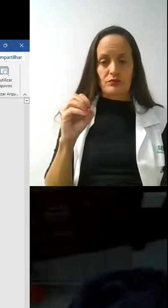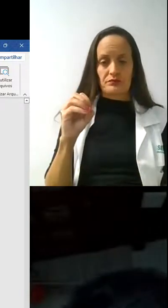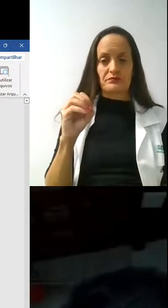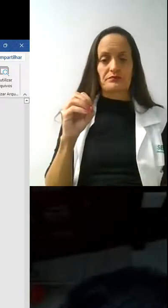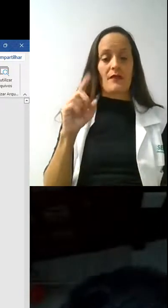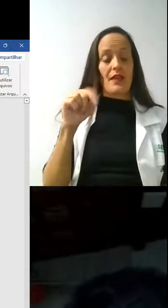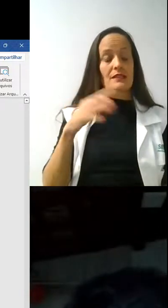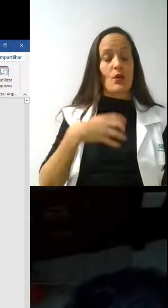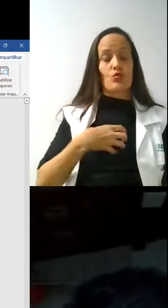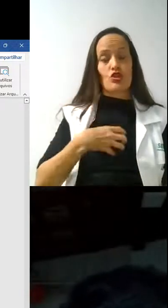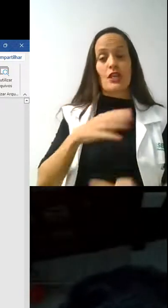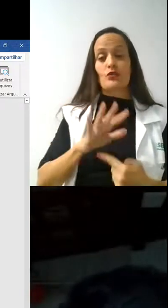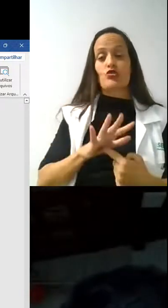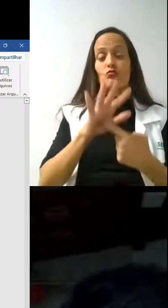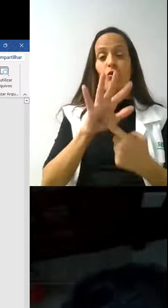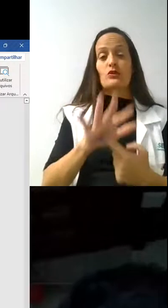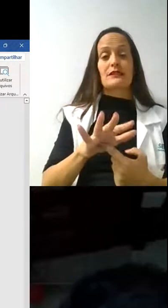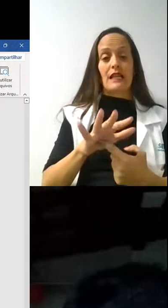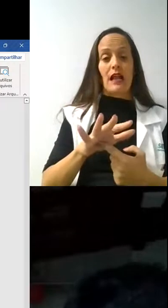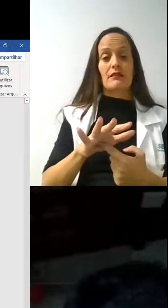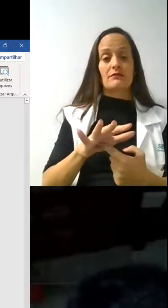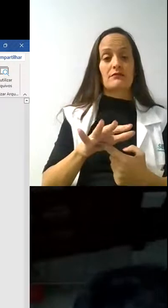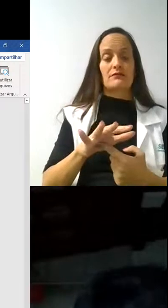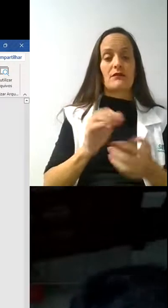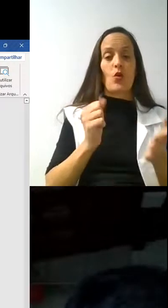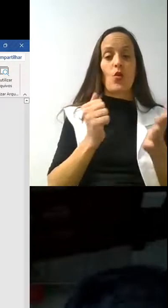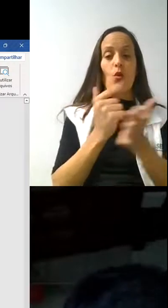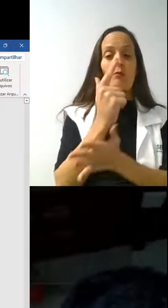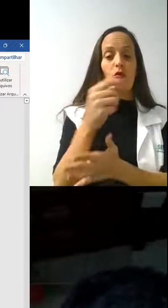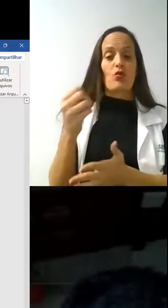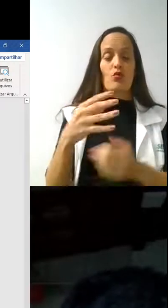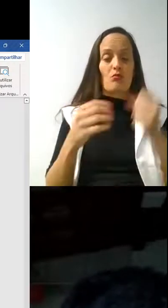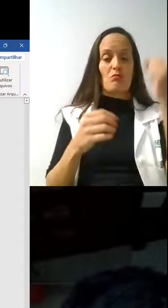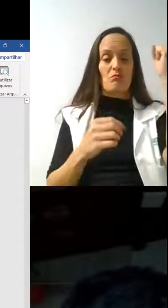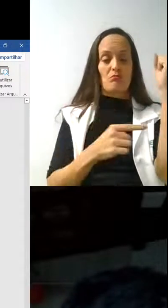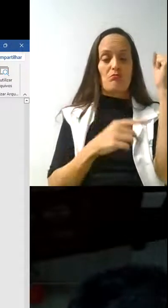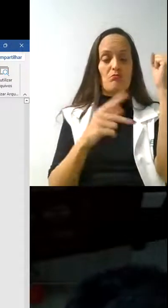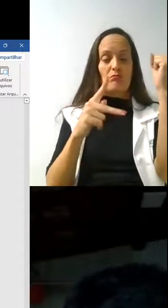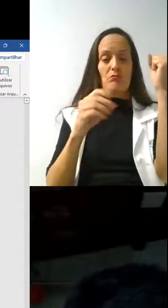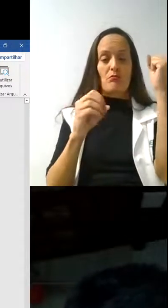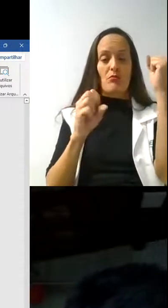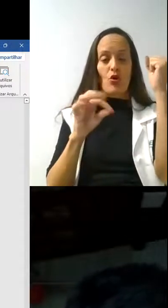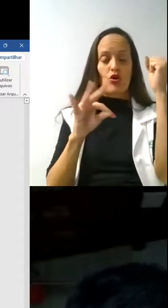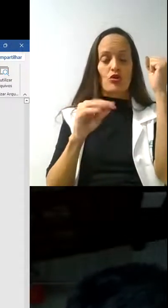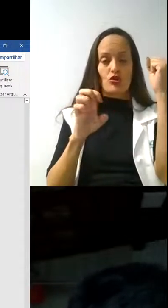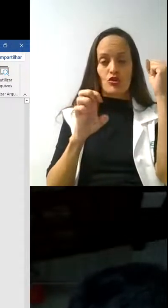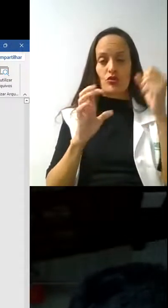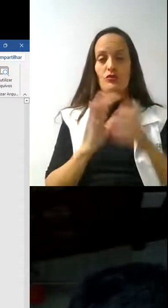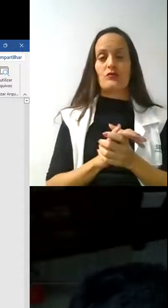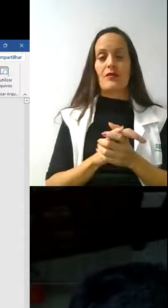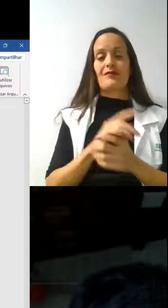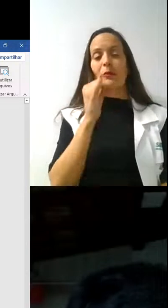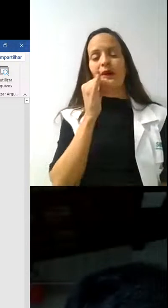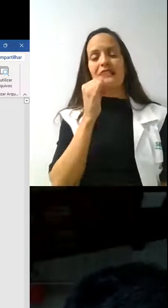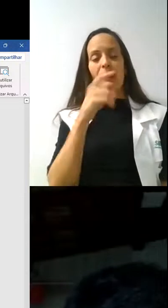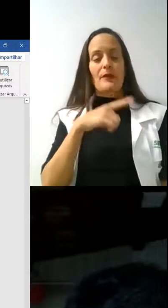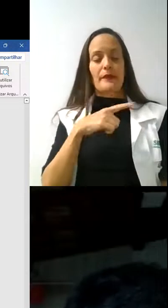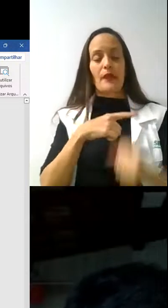de representar esse poste, certo? Ó, em um poste, código número 18, né? Que